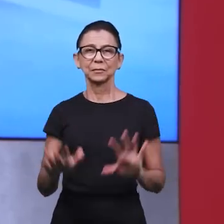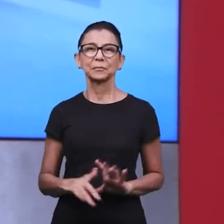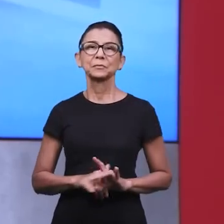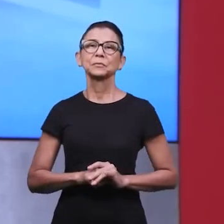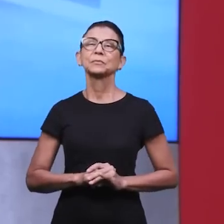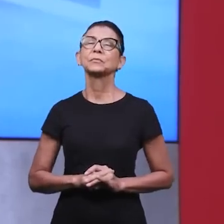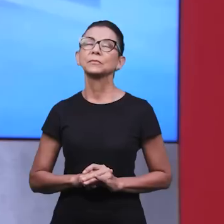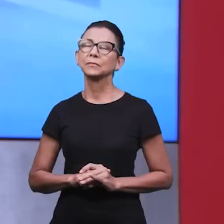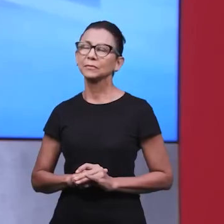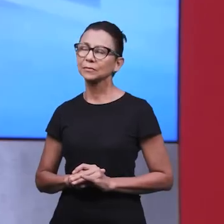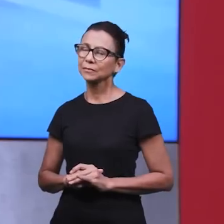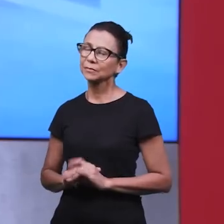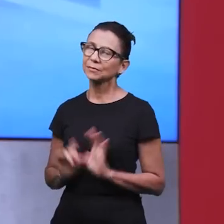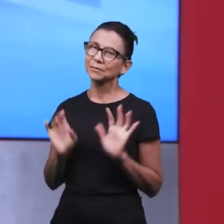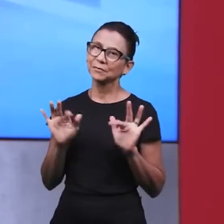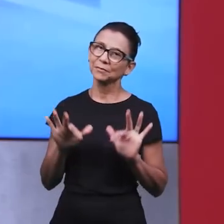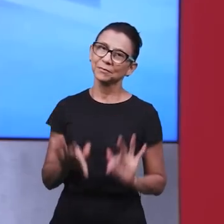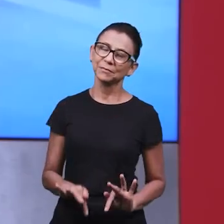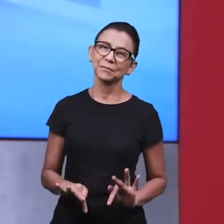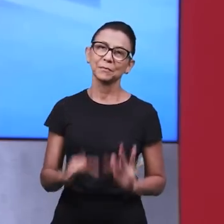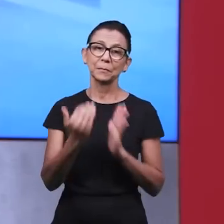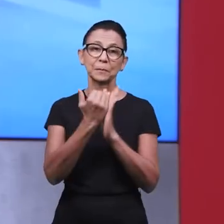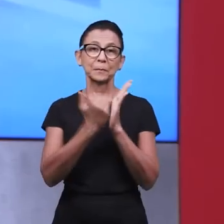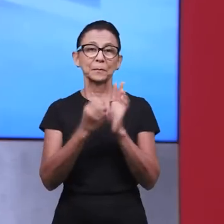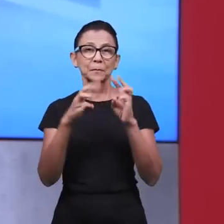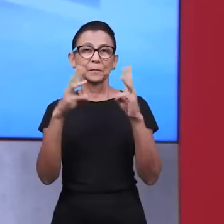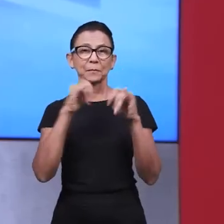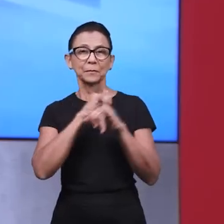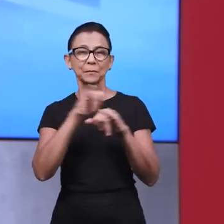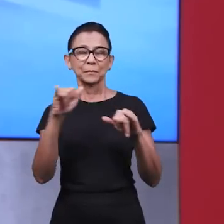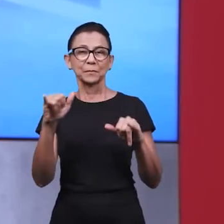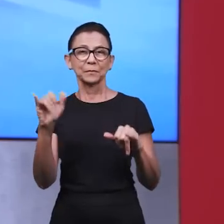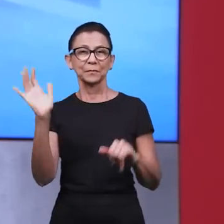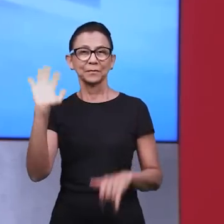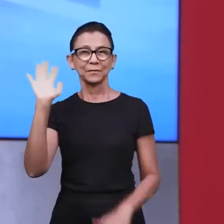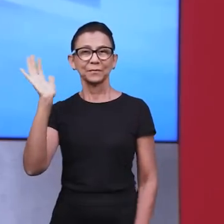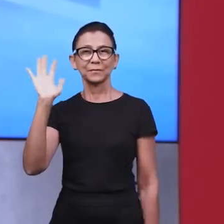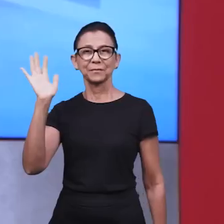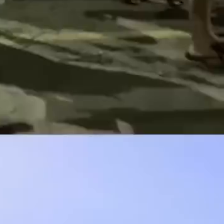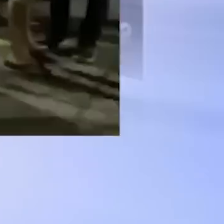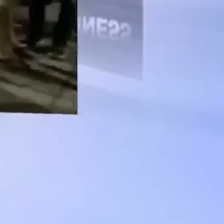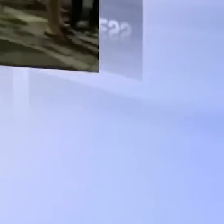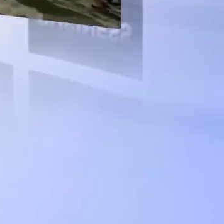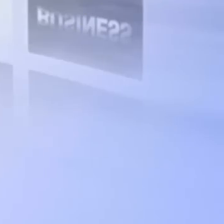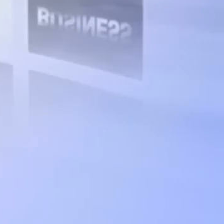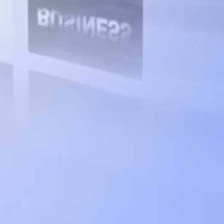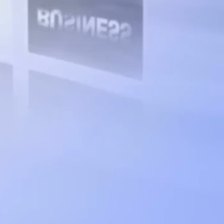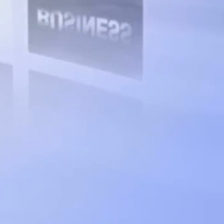grandemente. Estamos ficando por aqui com mais uma edição do Manaim News. Até amanhã, quinta-feira!